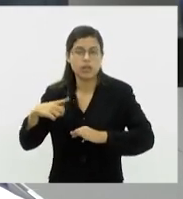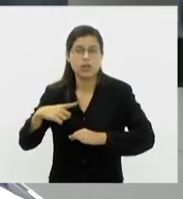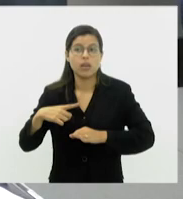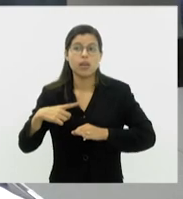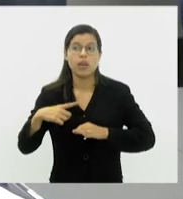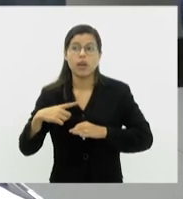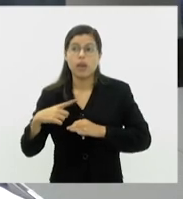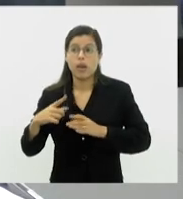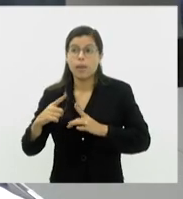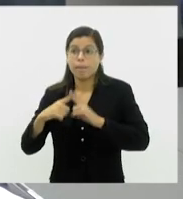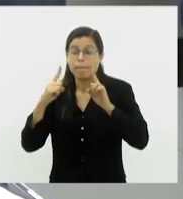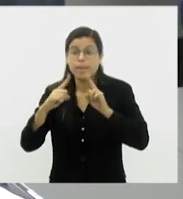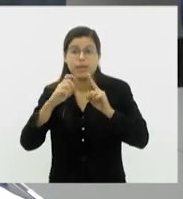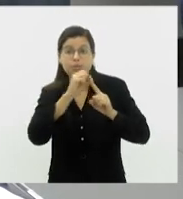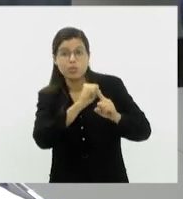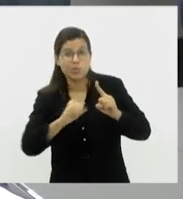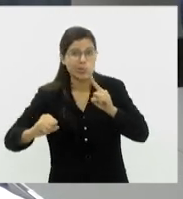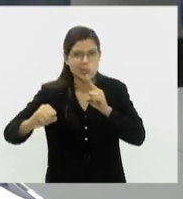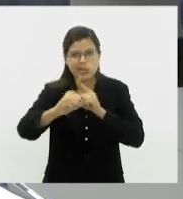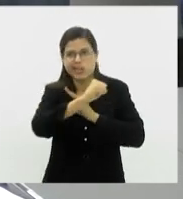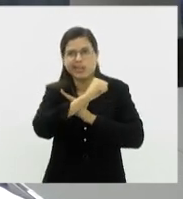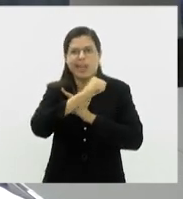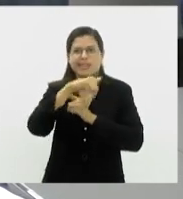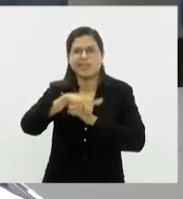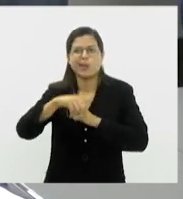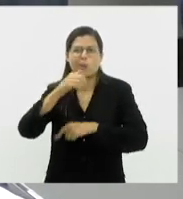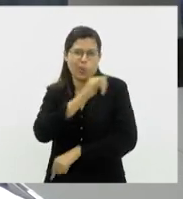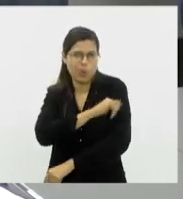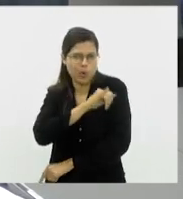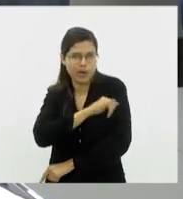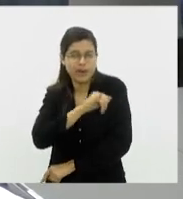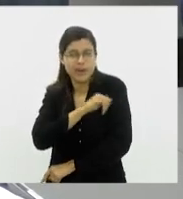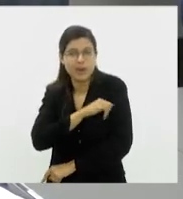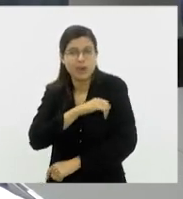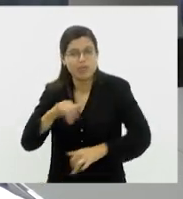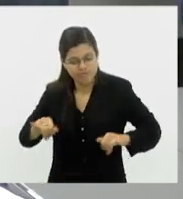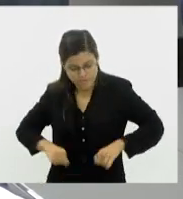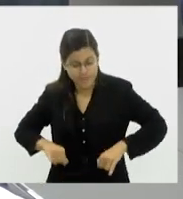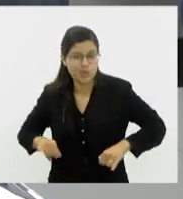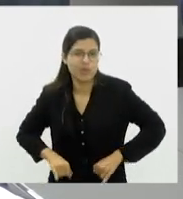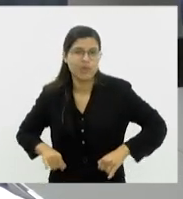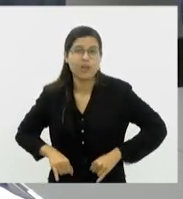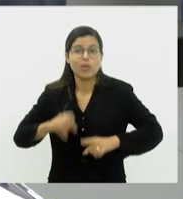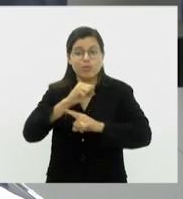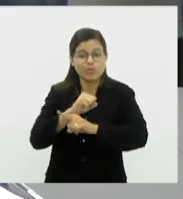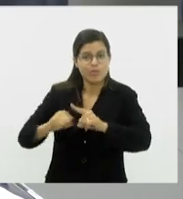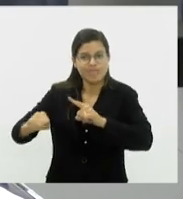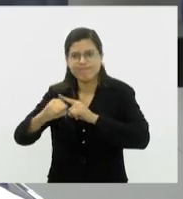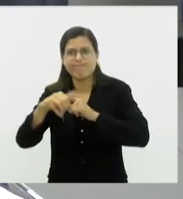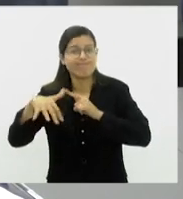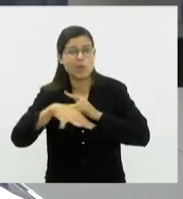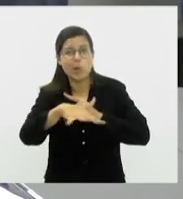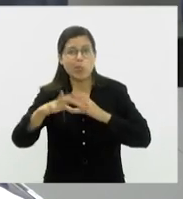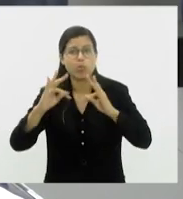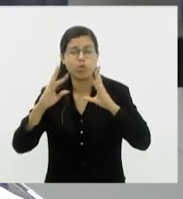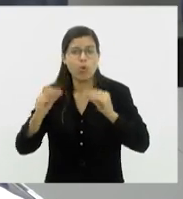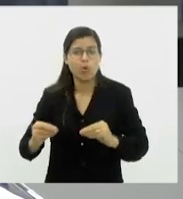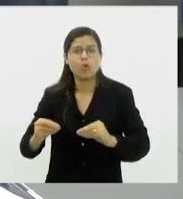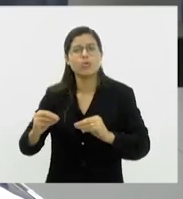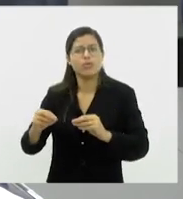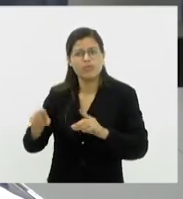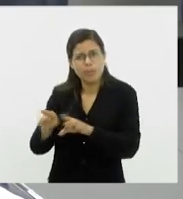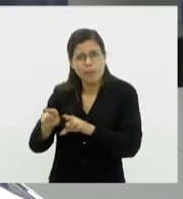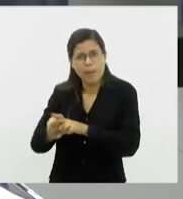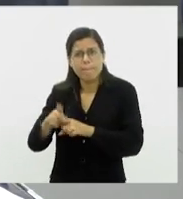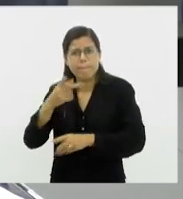é sociedade inteira Fluminense que tá sofrendo é a sociedade inteira Fluminense de relatos Como já li aqui de paz que